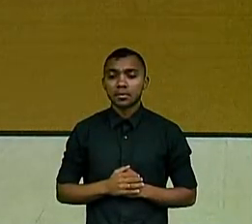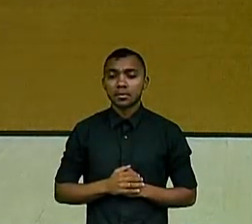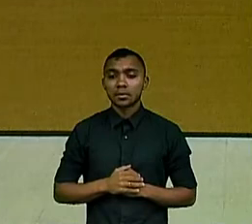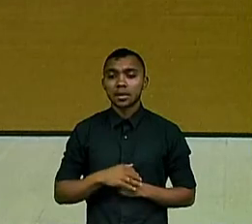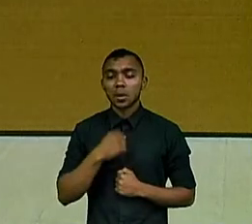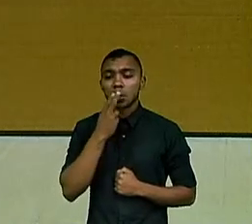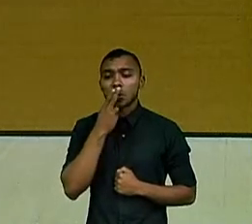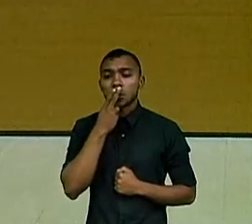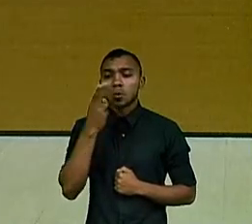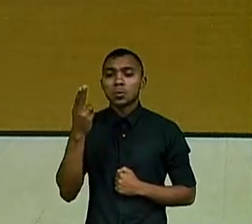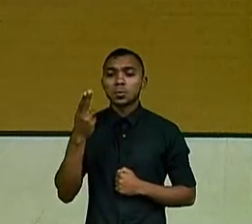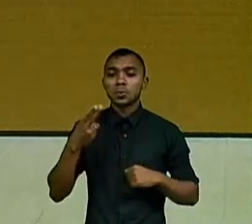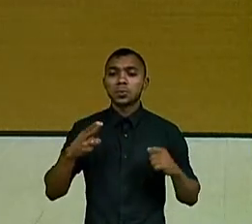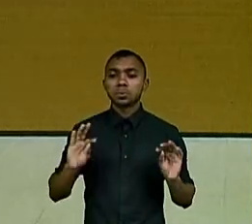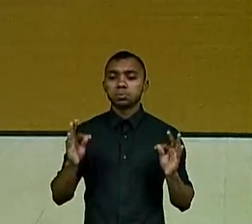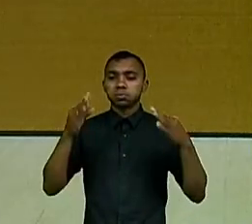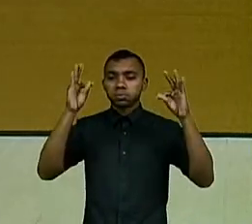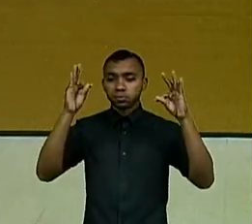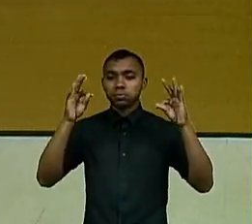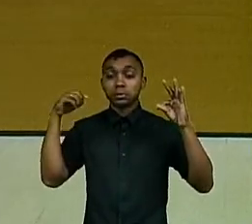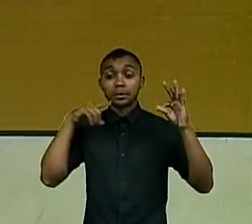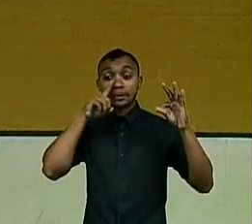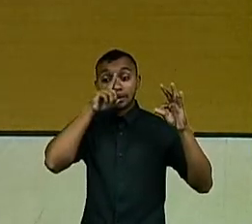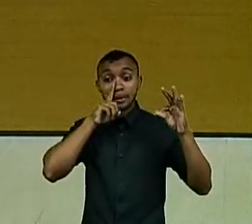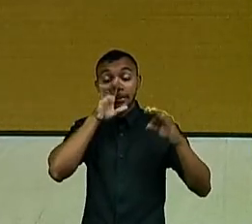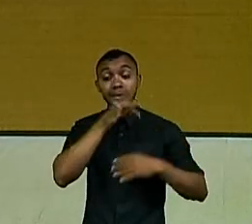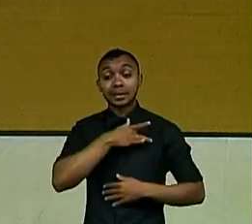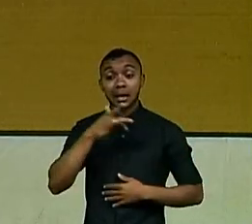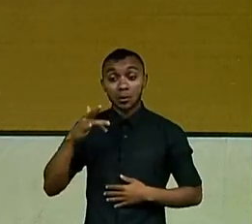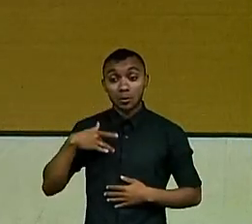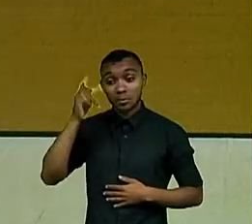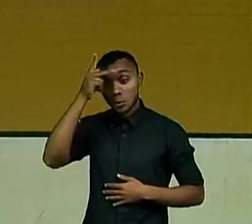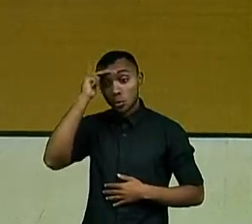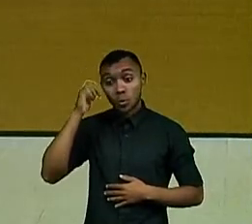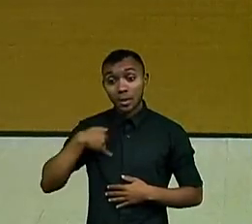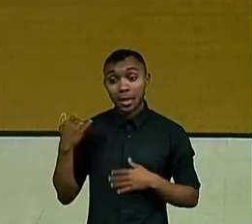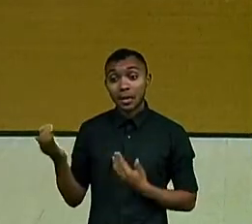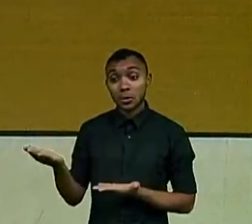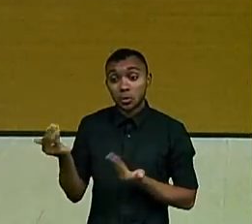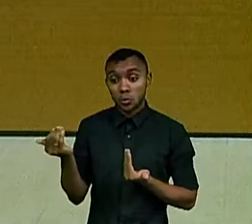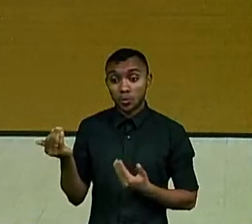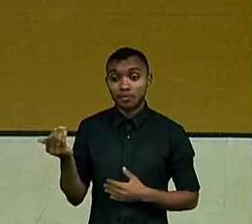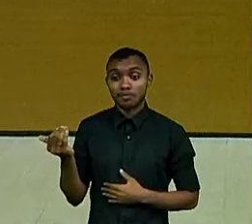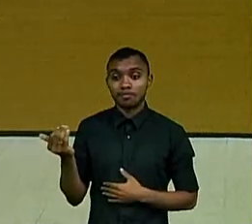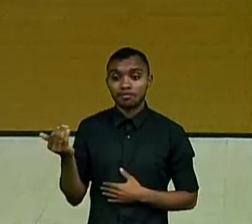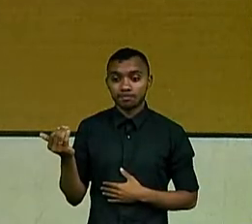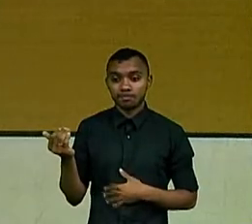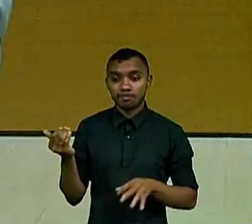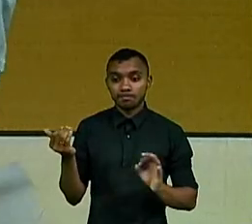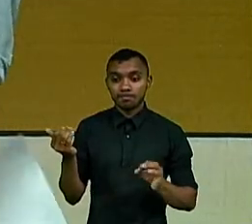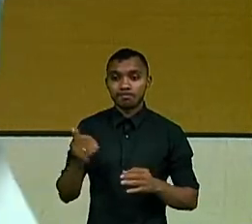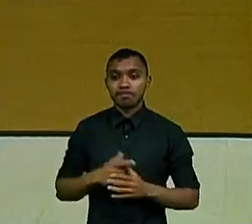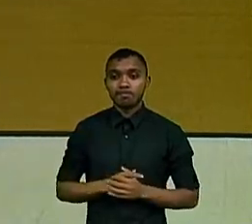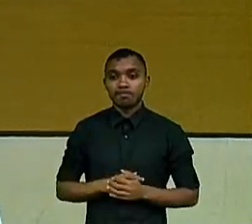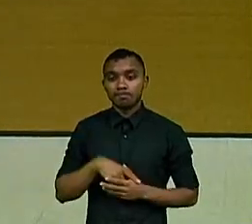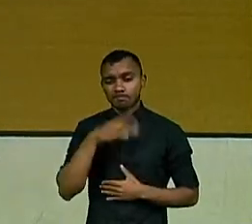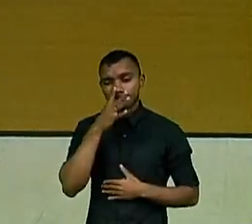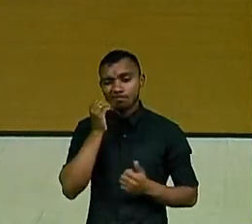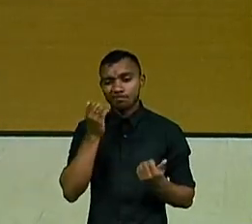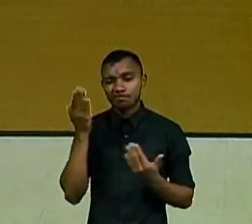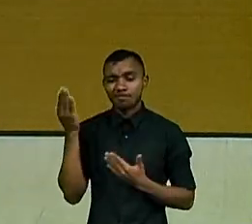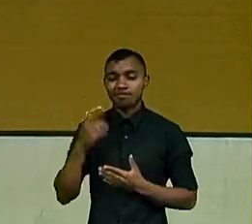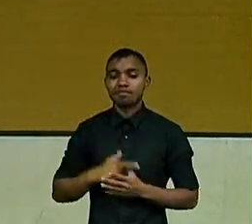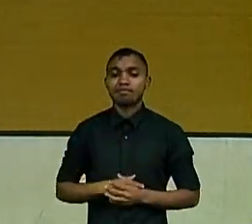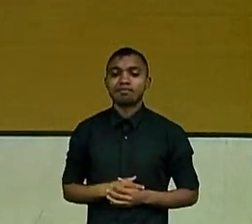do saúde de vocês o perigo do cigarro eletrônico para a saúde de jovens e adolescentes vamos ver o vídeozinho da professora Fala